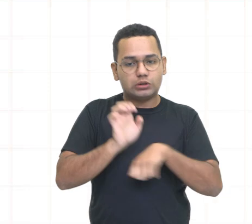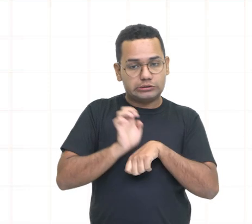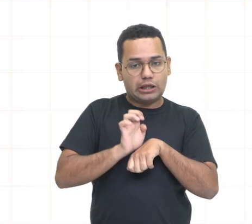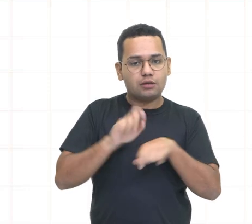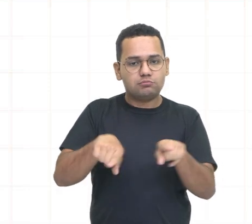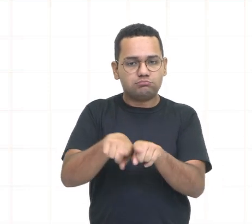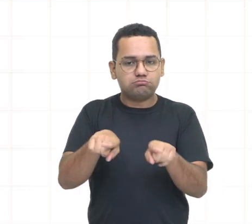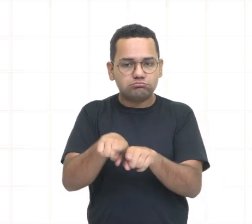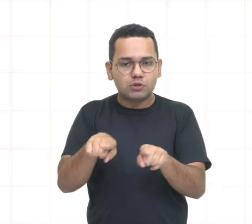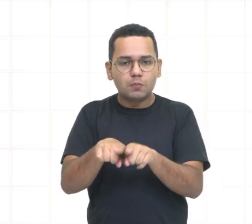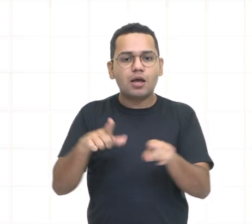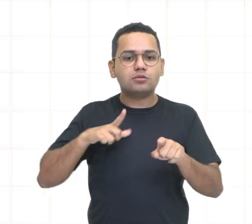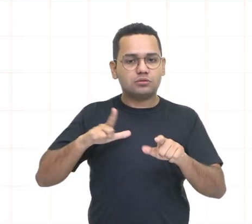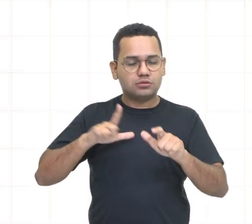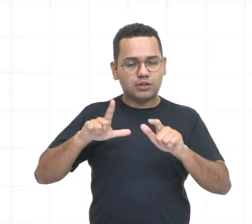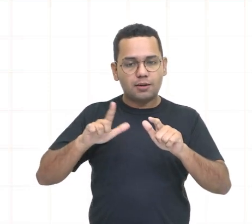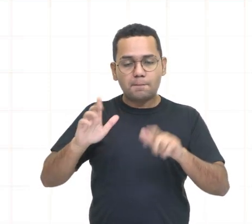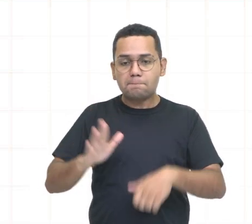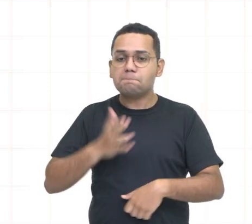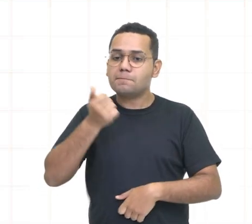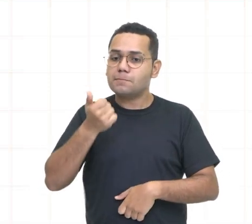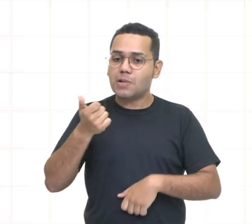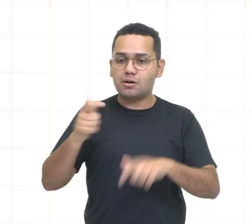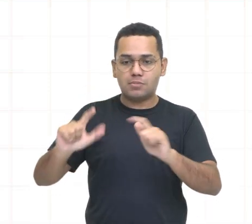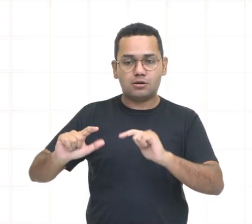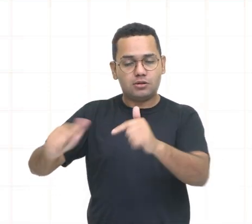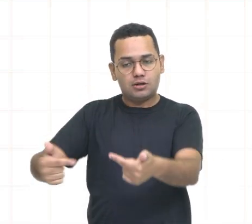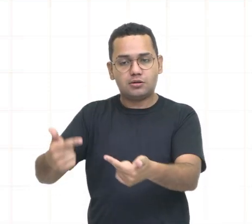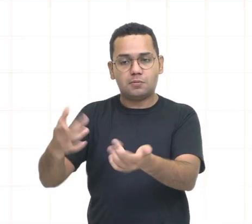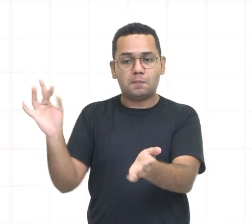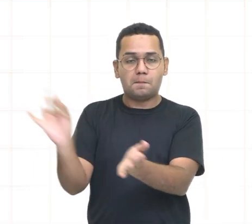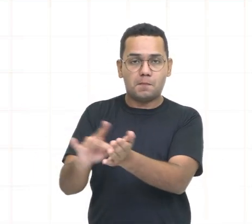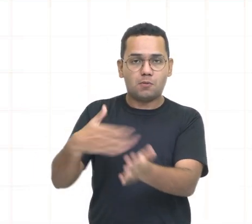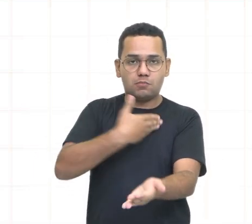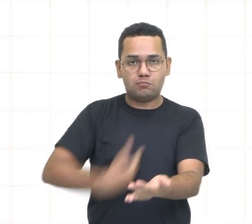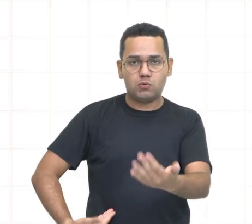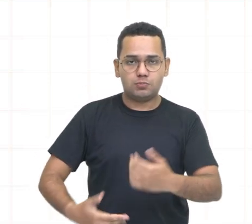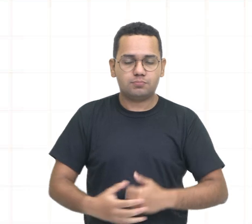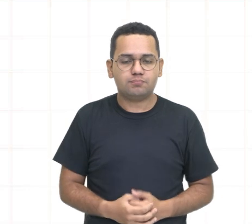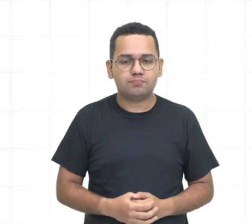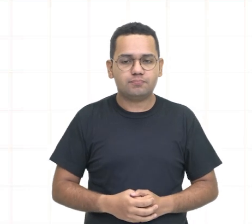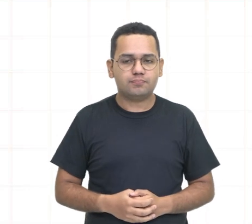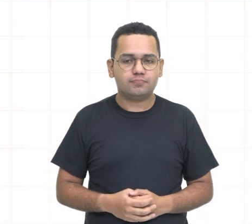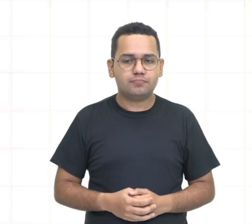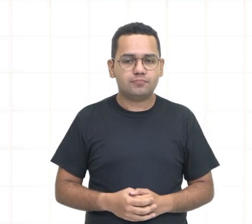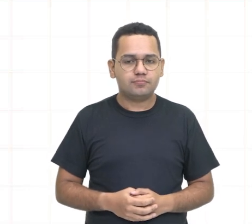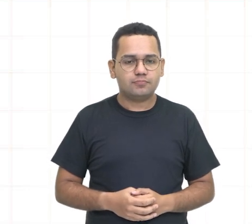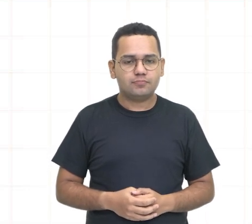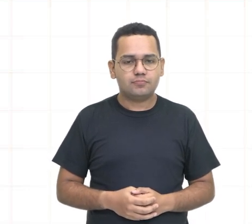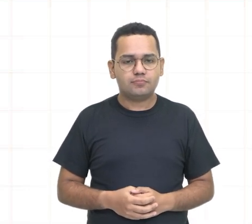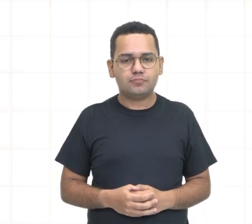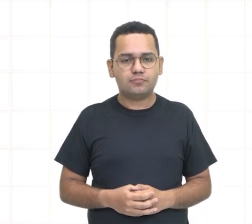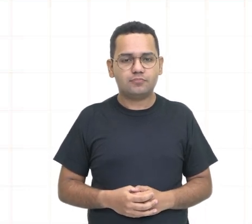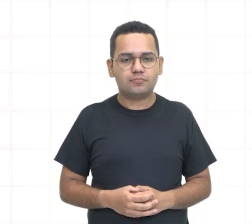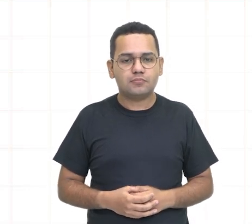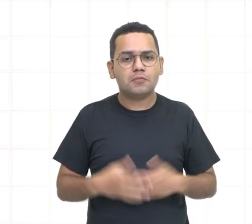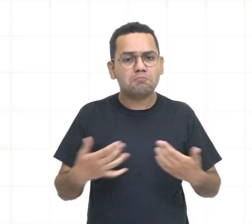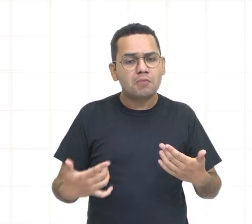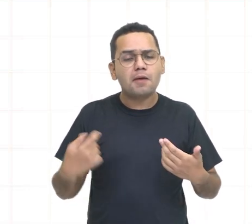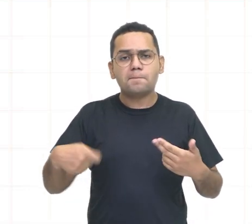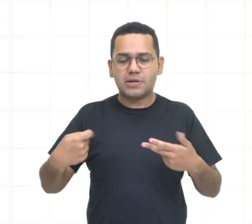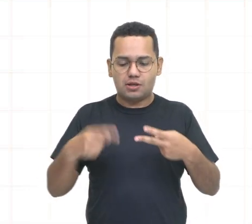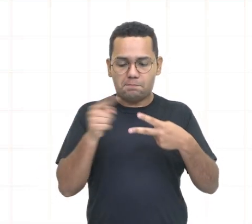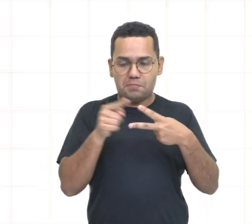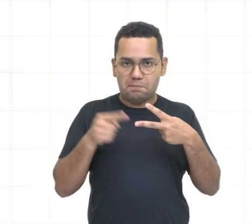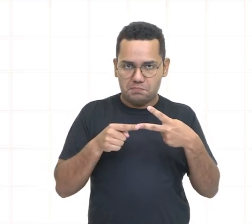de reduzir as responsabilidades, vamos dizer assim, né, de organização e administração do